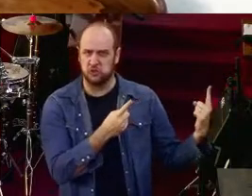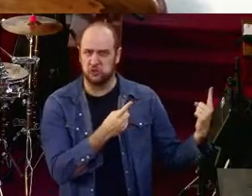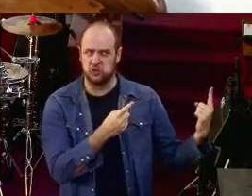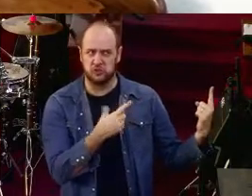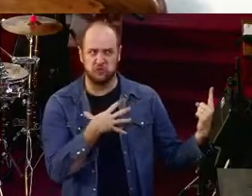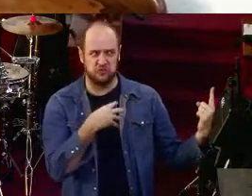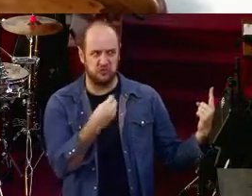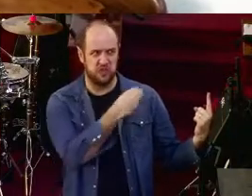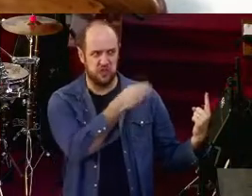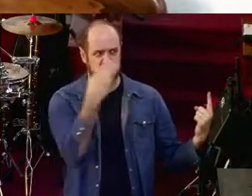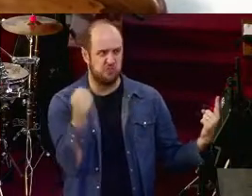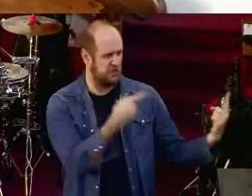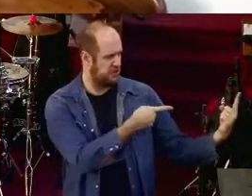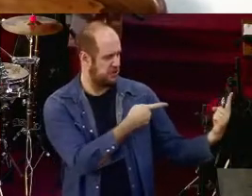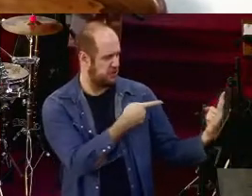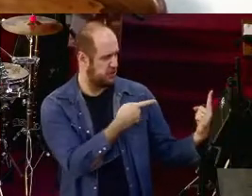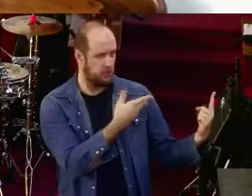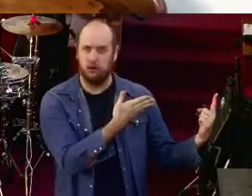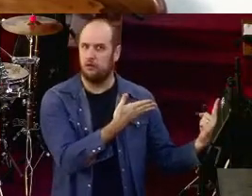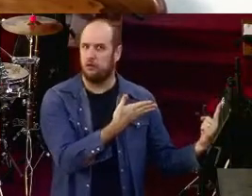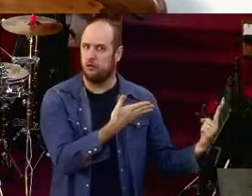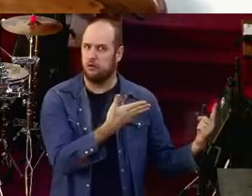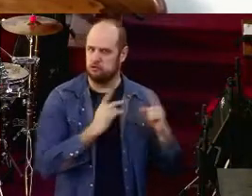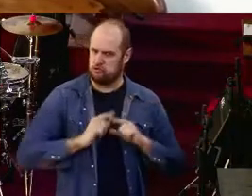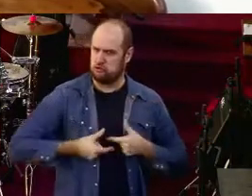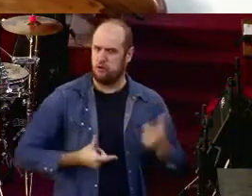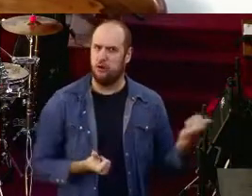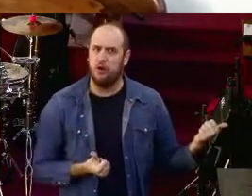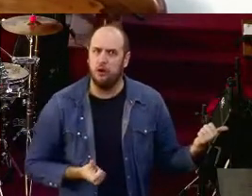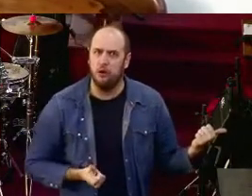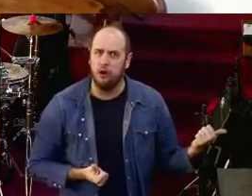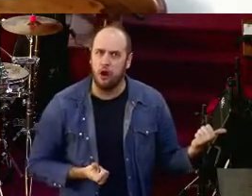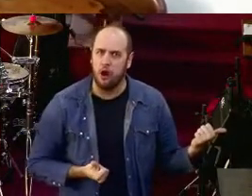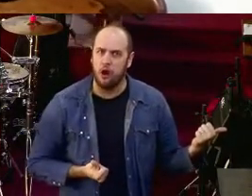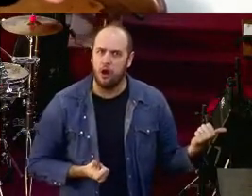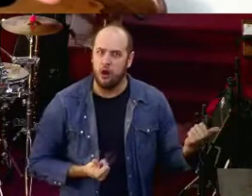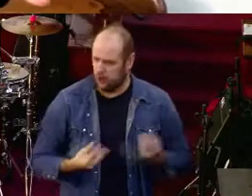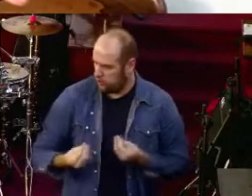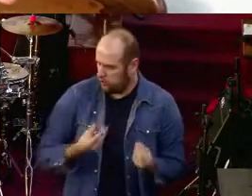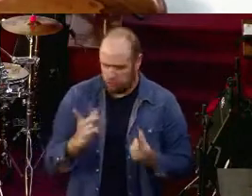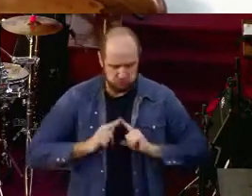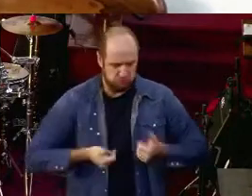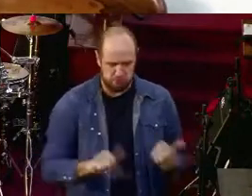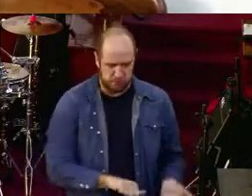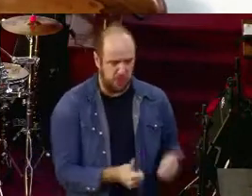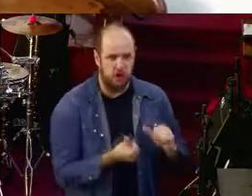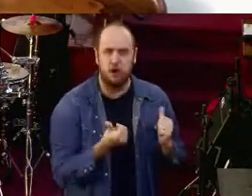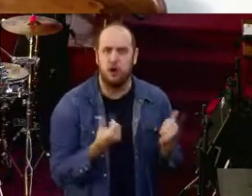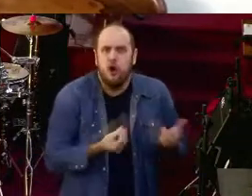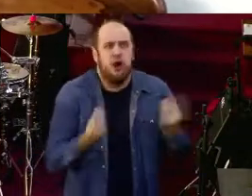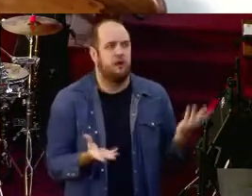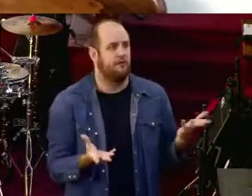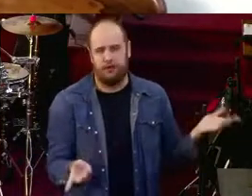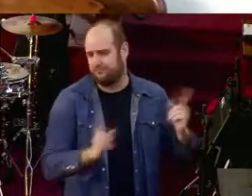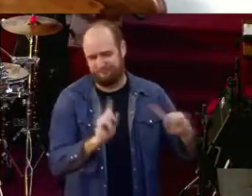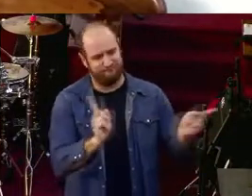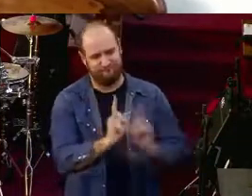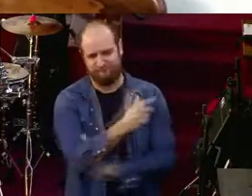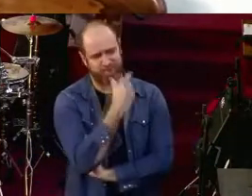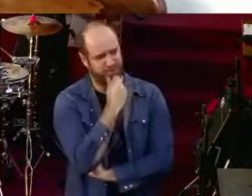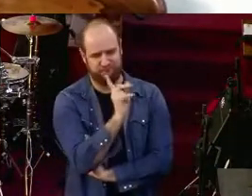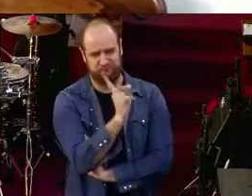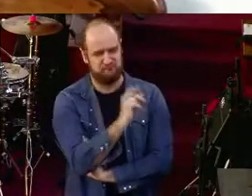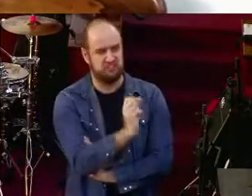aí, esse é judeu. Ei, como é que um judeu vai ser batizado? Jamais. O que